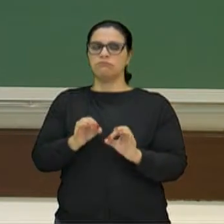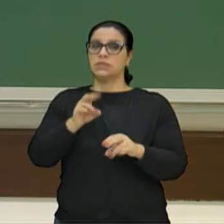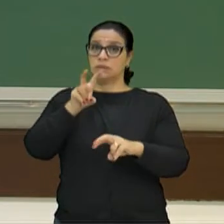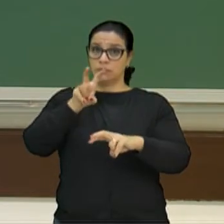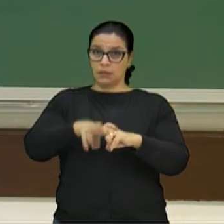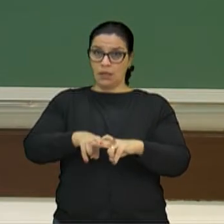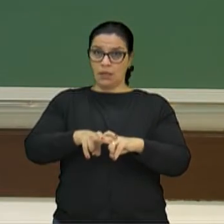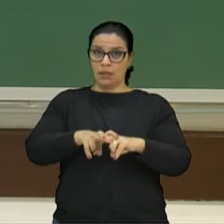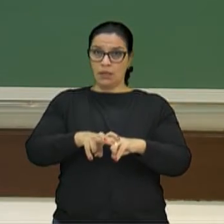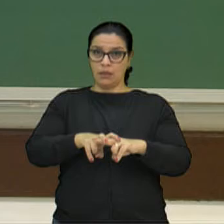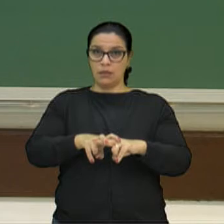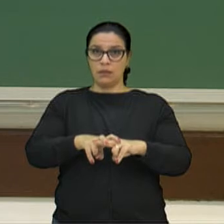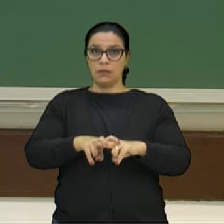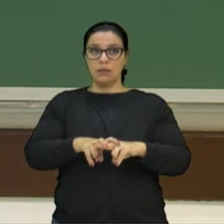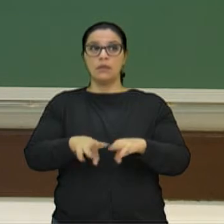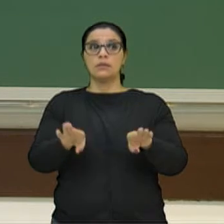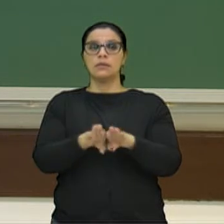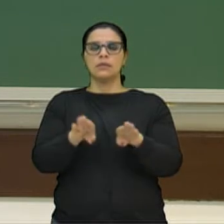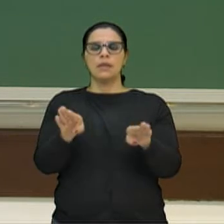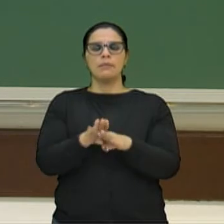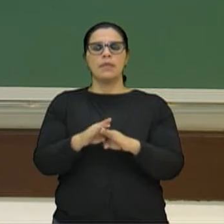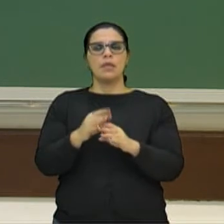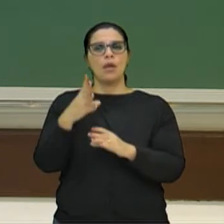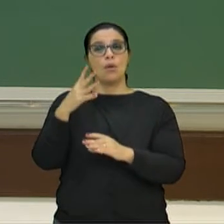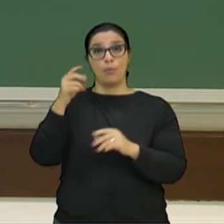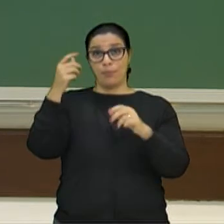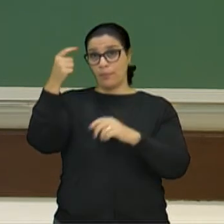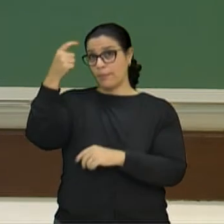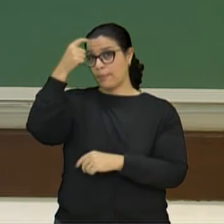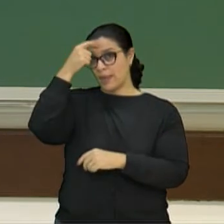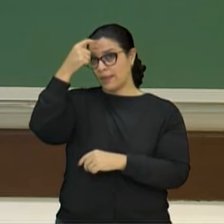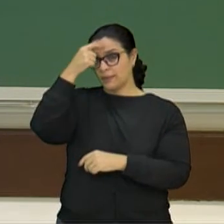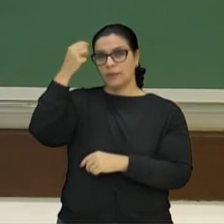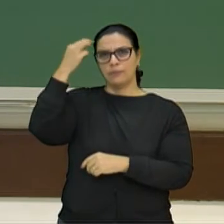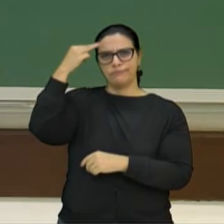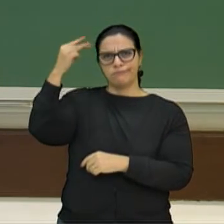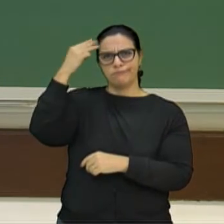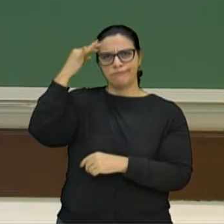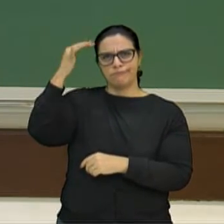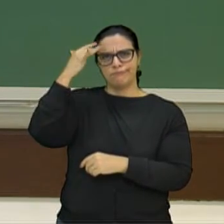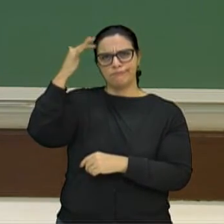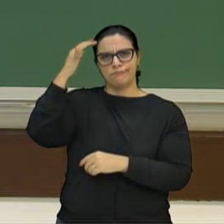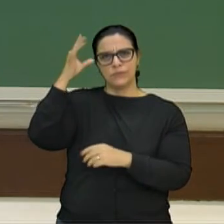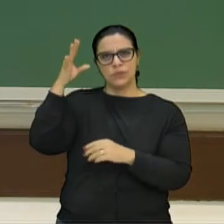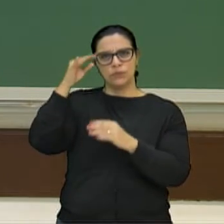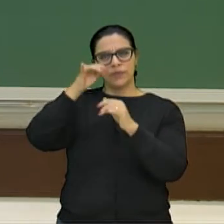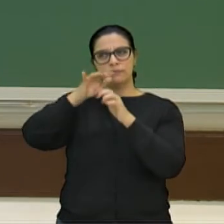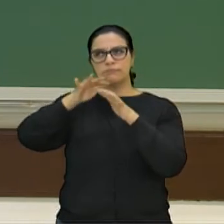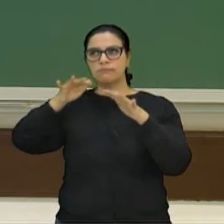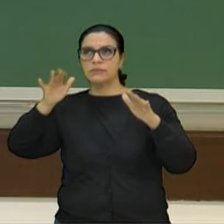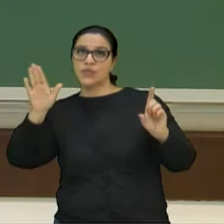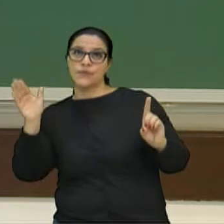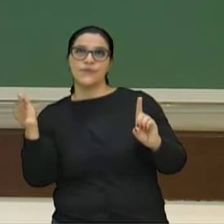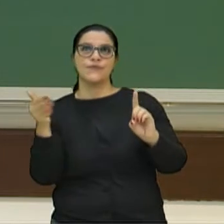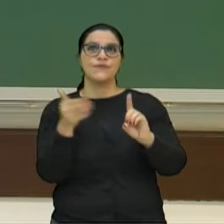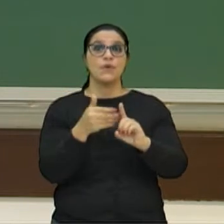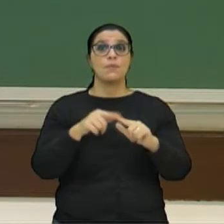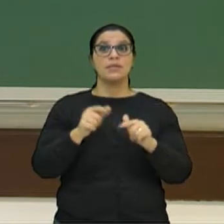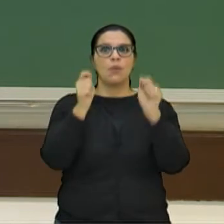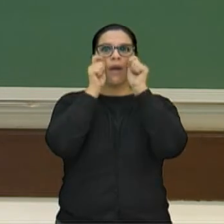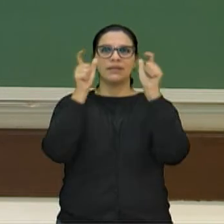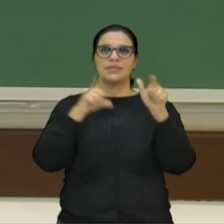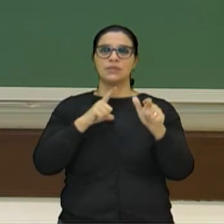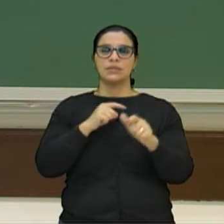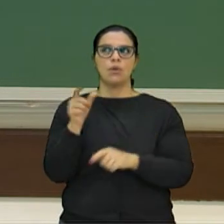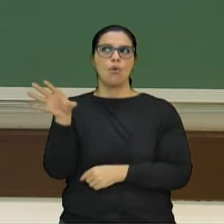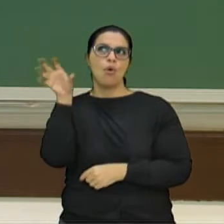sempre sentado eu vou dispersar meus pensamentos, vou concentrar no momento, mas também eu vou estar alerta. Então, se acontece alguma